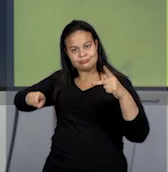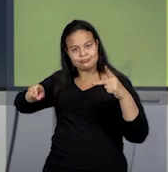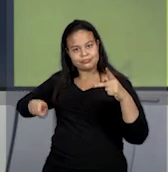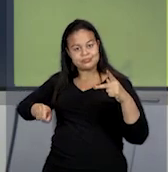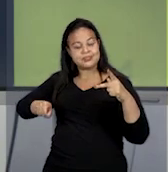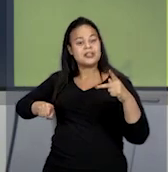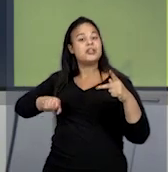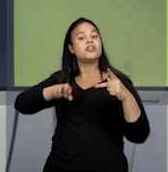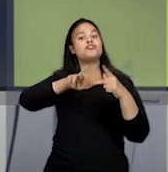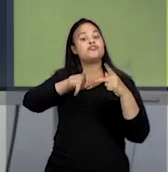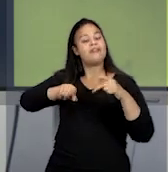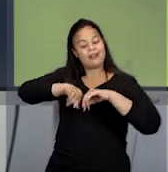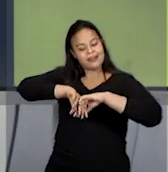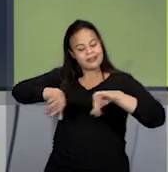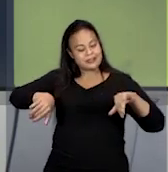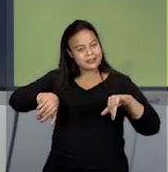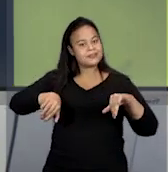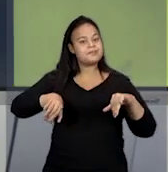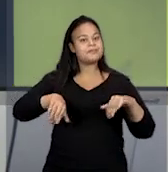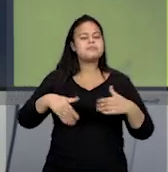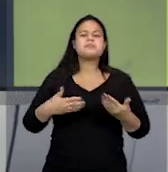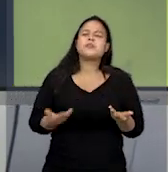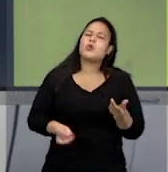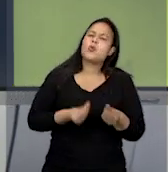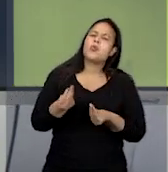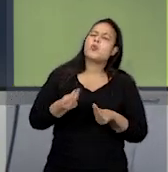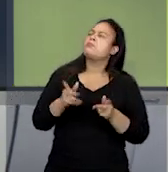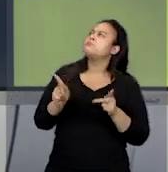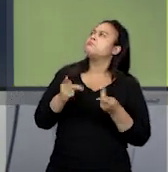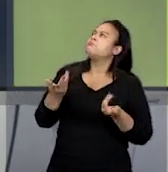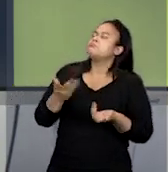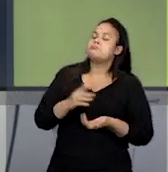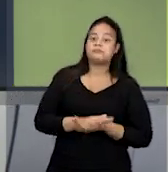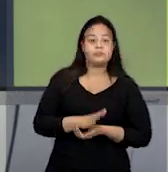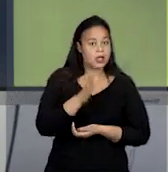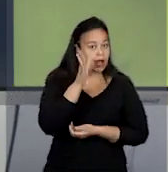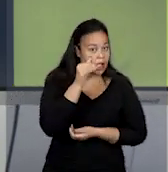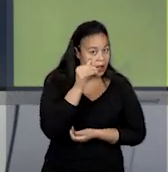locos distintos. Como assim? Olha que interessante.